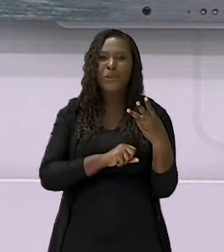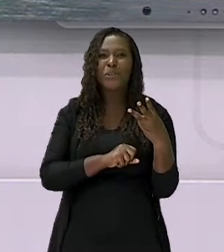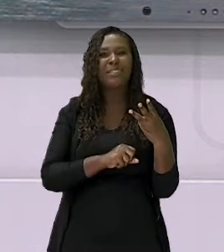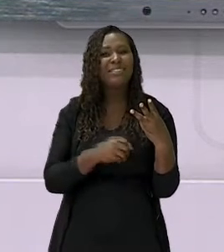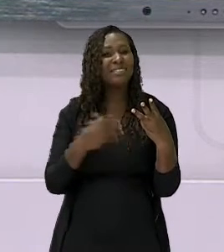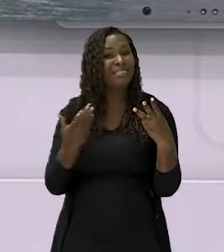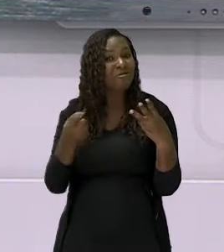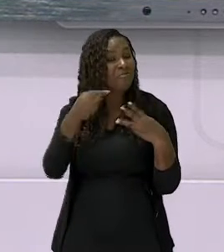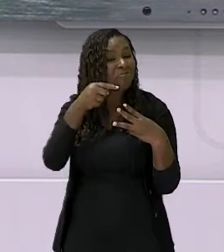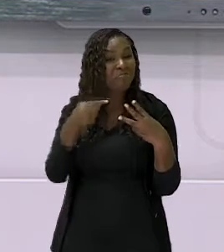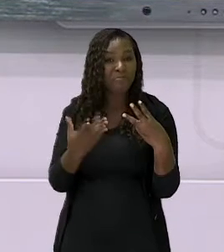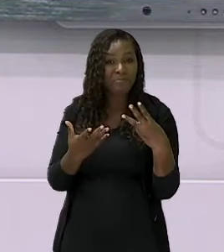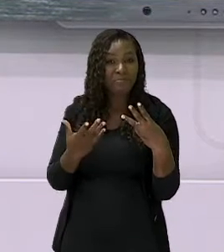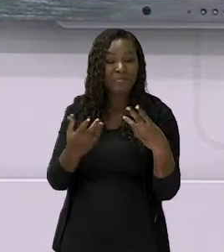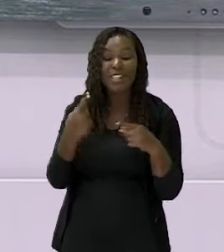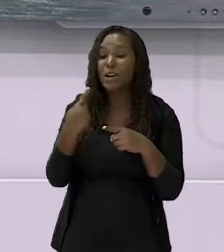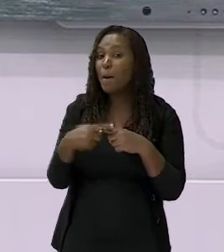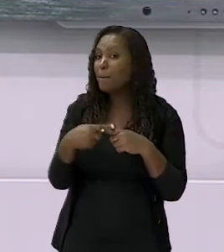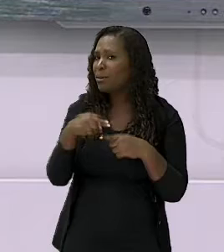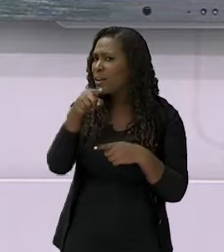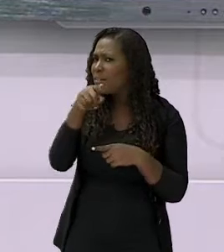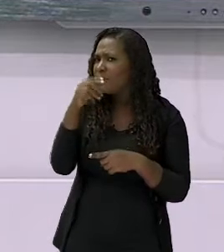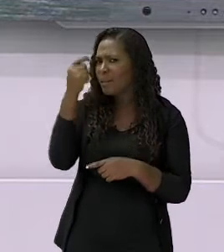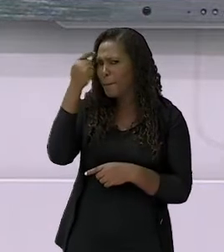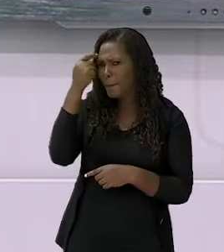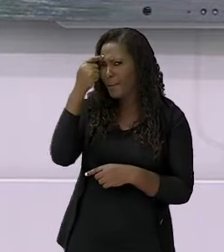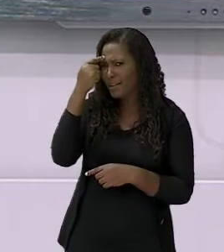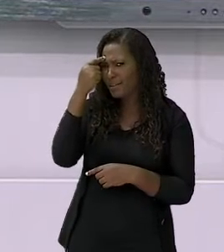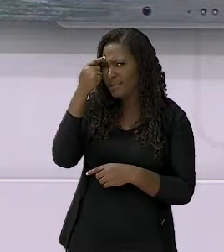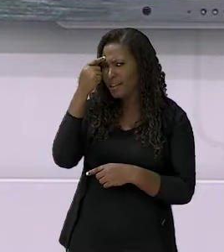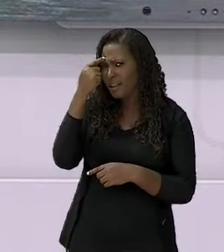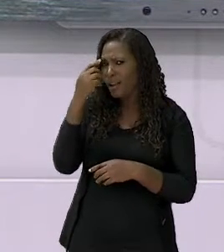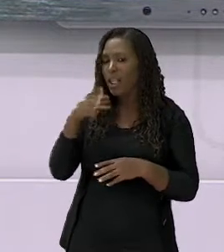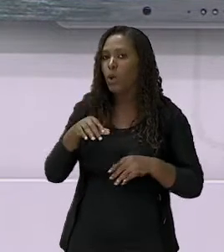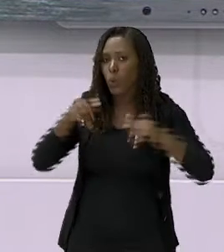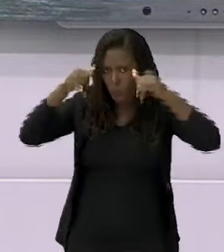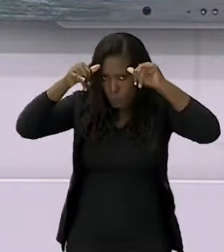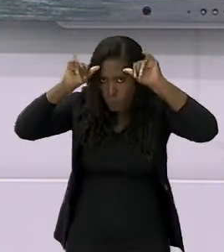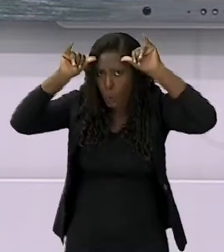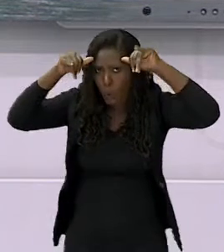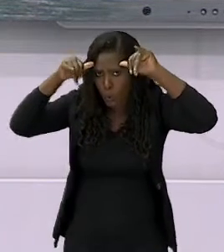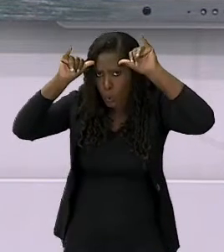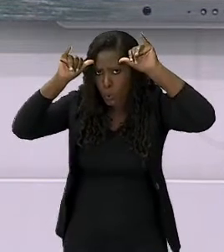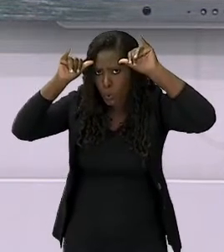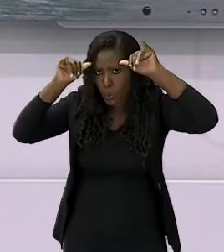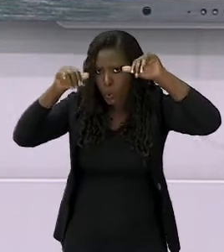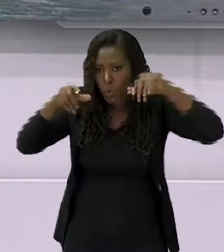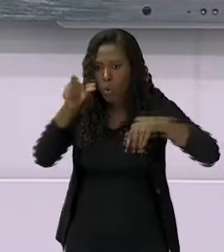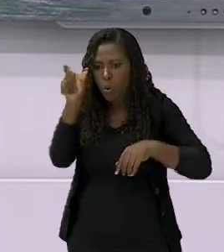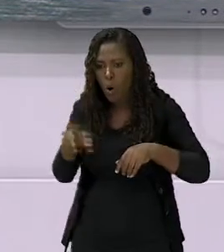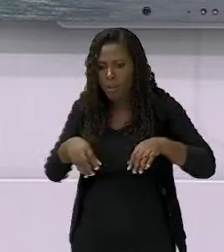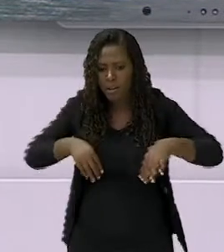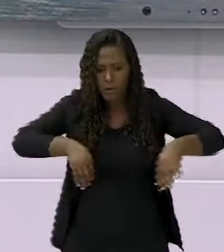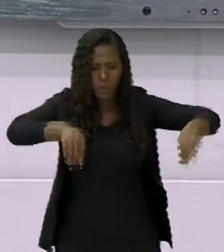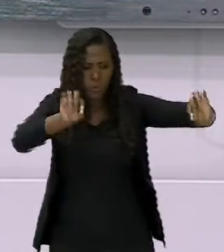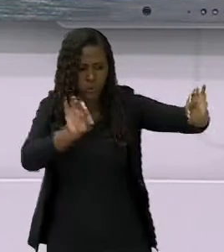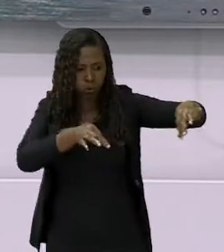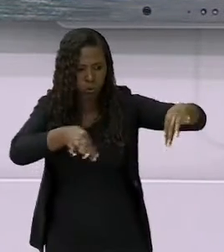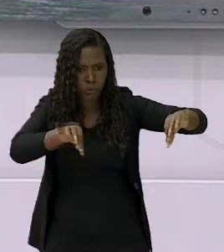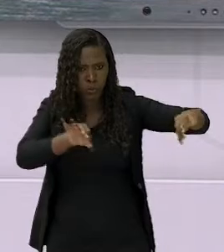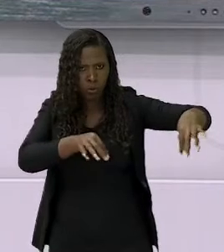Por que você acha que a capa do toureiro, na frente do touro, ela é vermelha? Por que o coração é